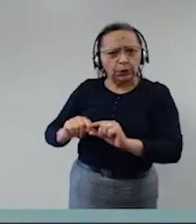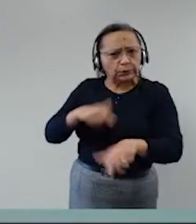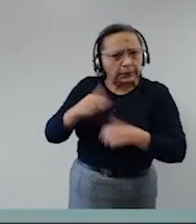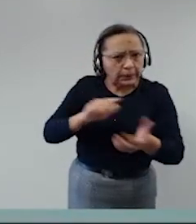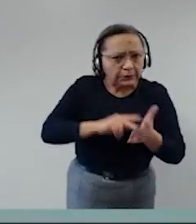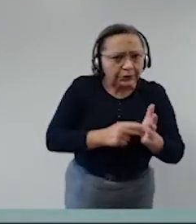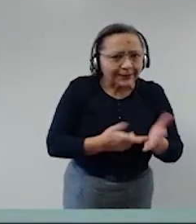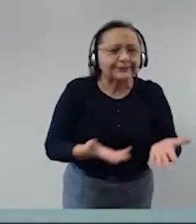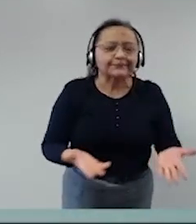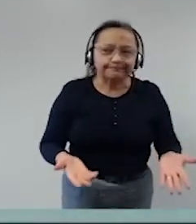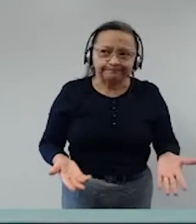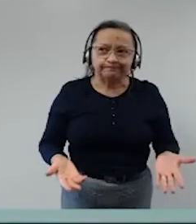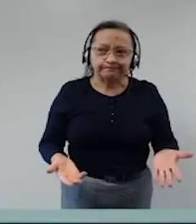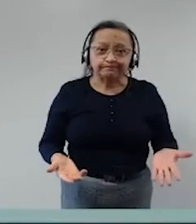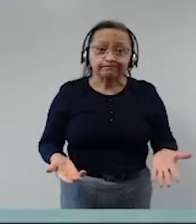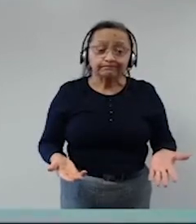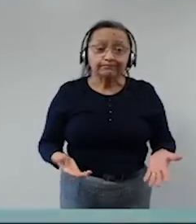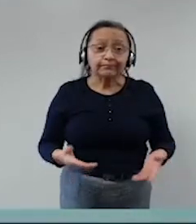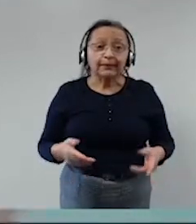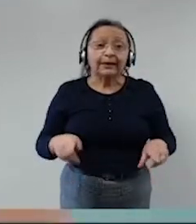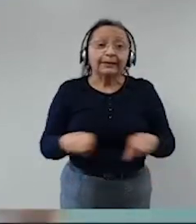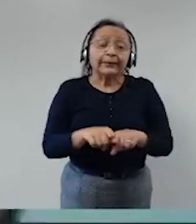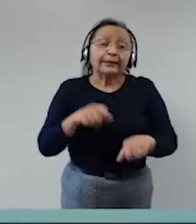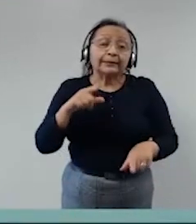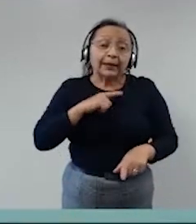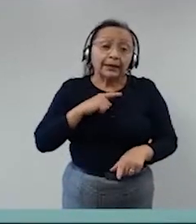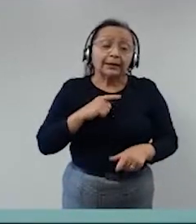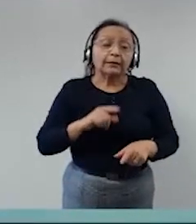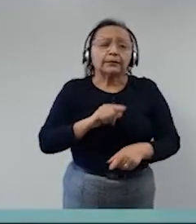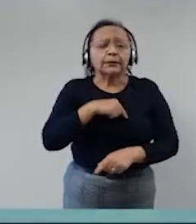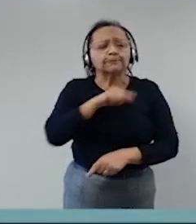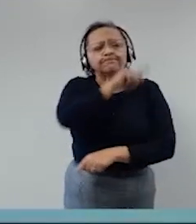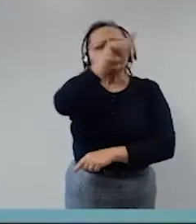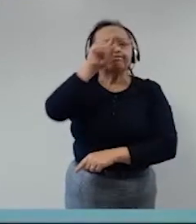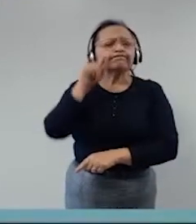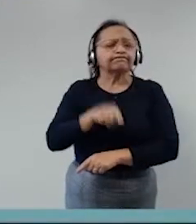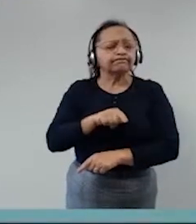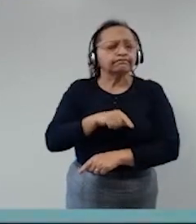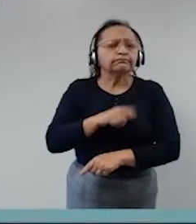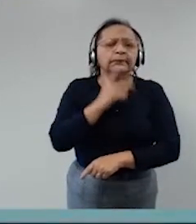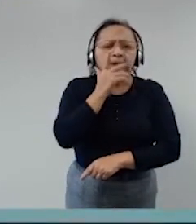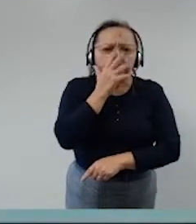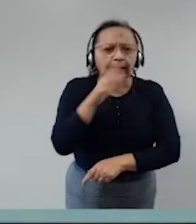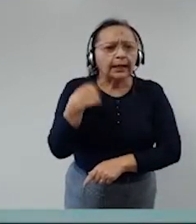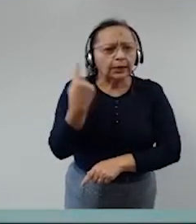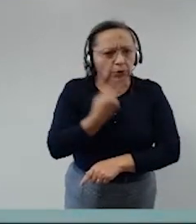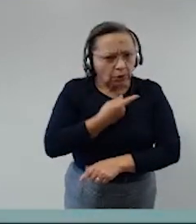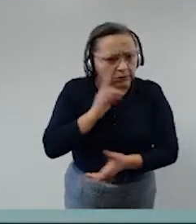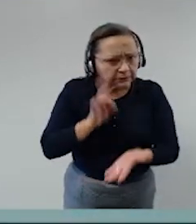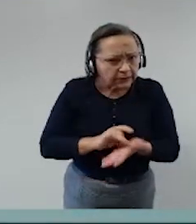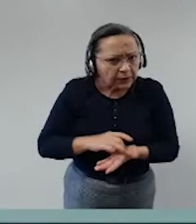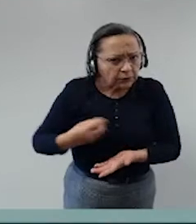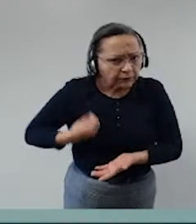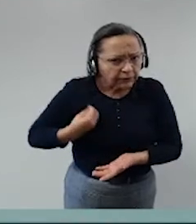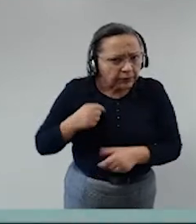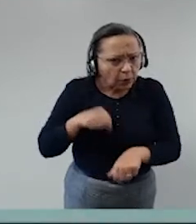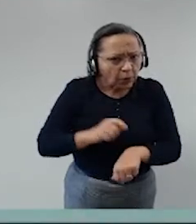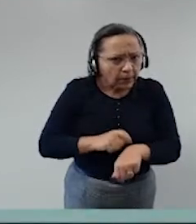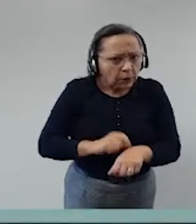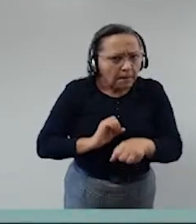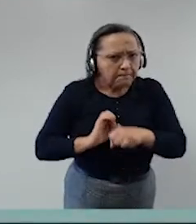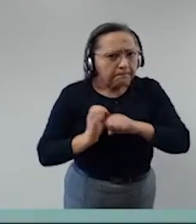sindicatos. Pois bem, e vem um questionamento: será que estamos vivendo uma pandemia com